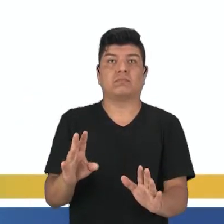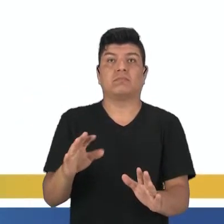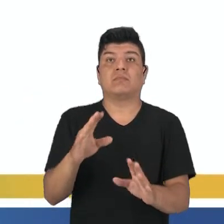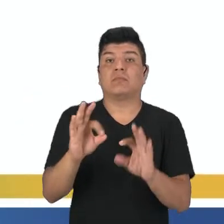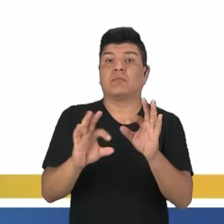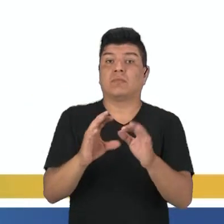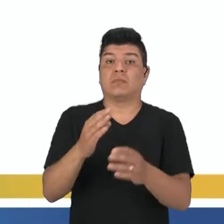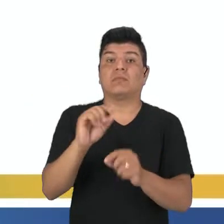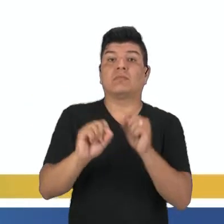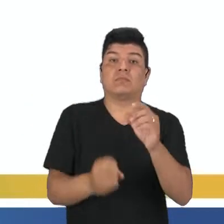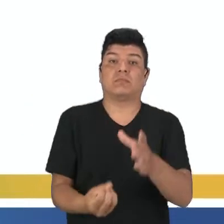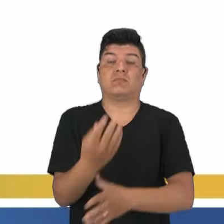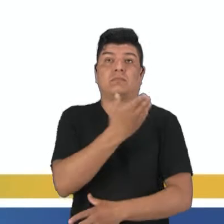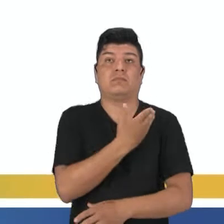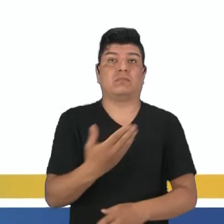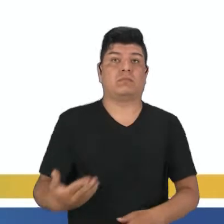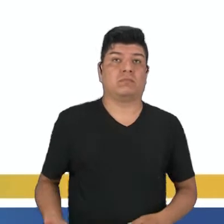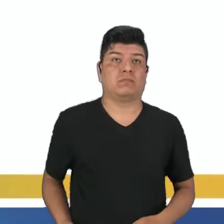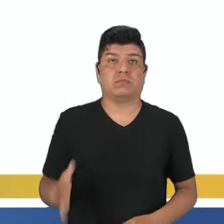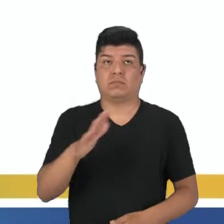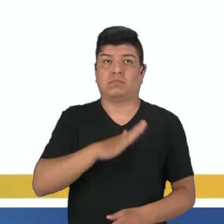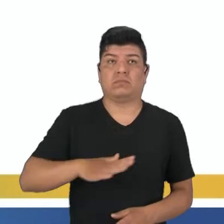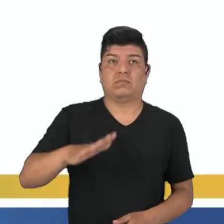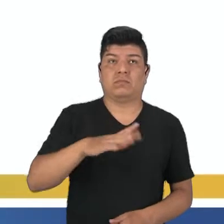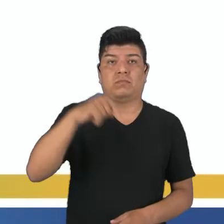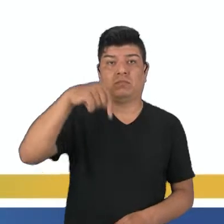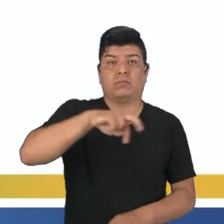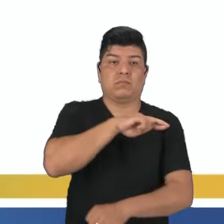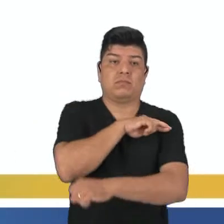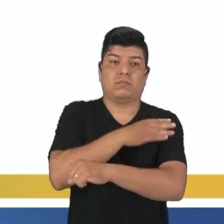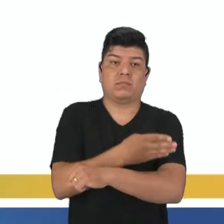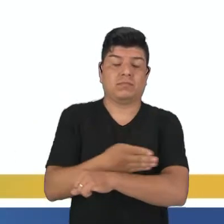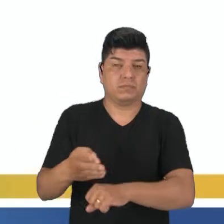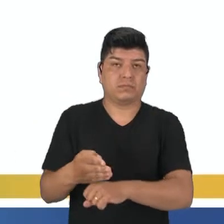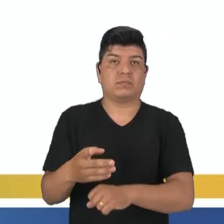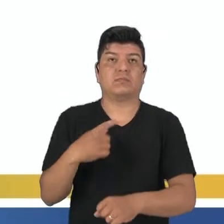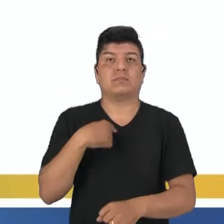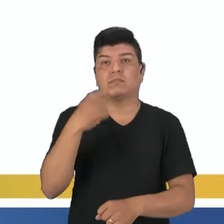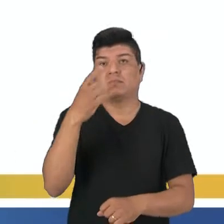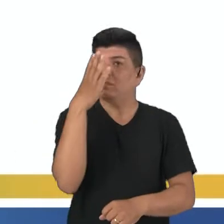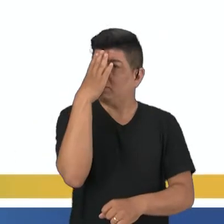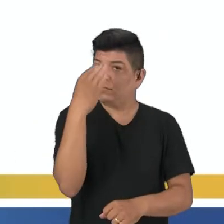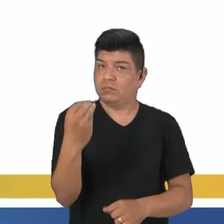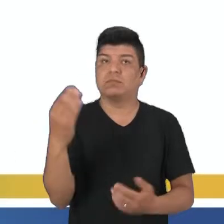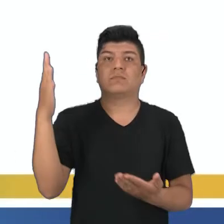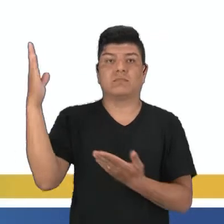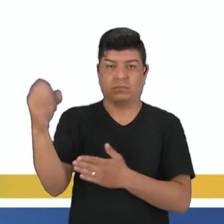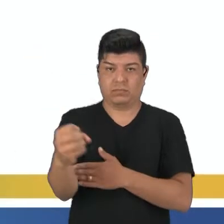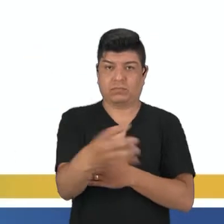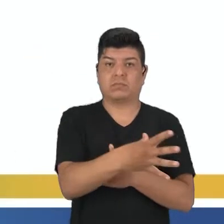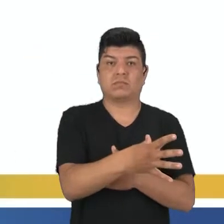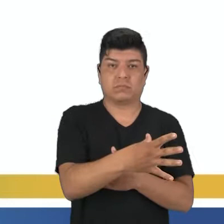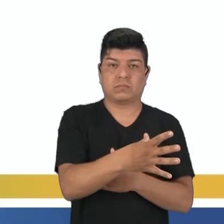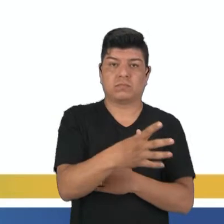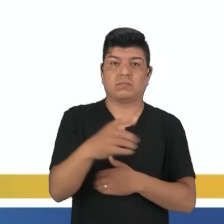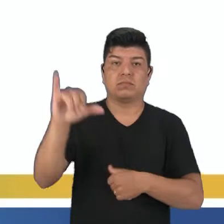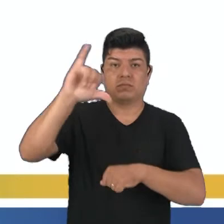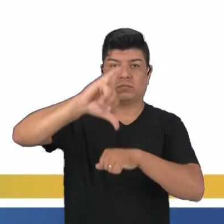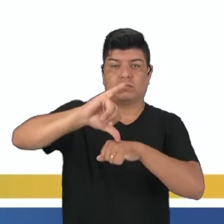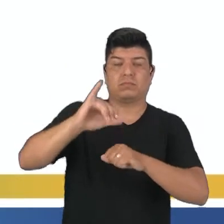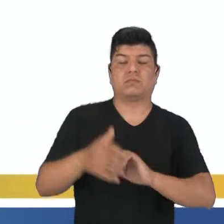geral, com sede em Rio Branco. Aí nós temos aí uma foto, né, atualizada da nossa